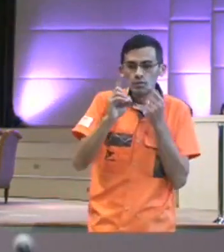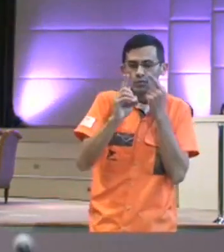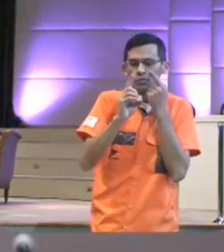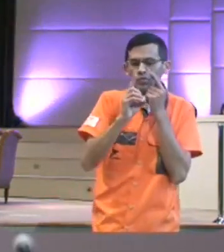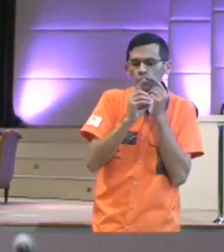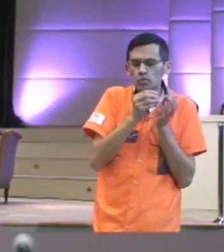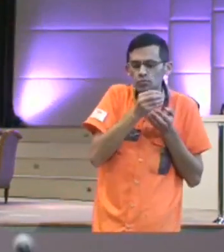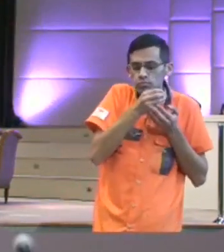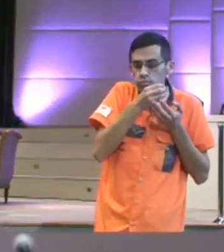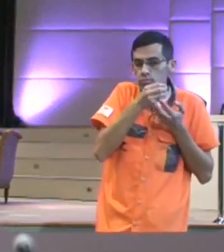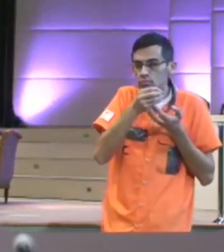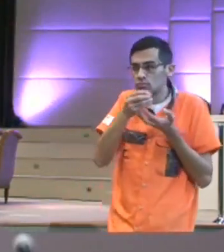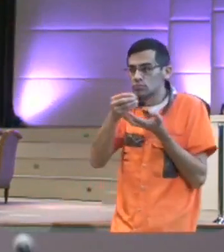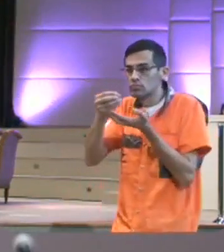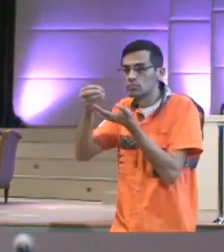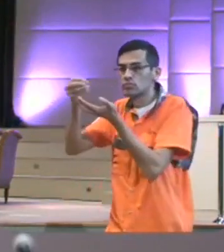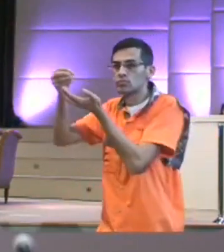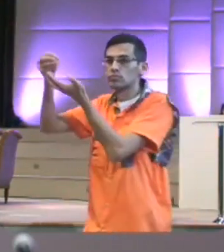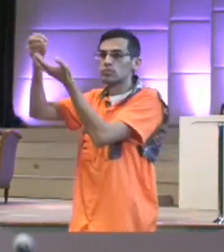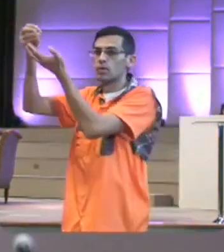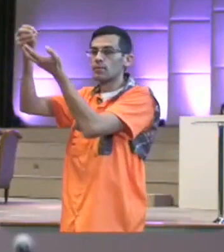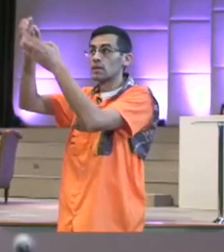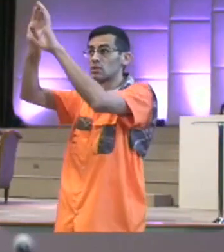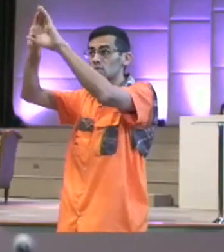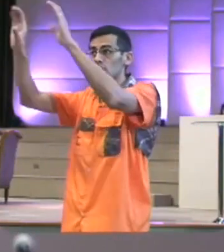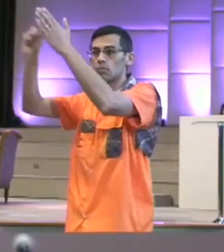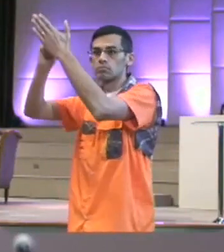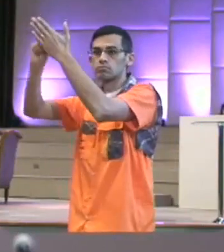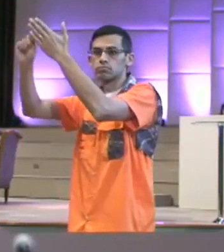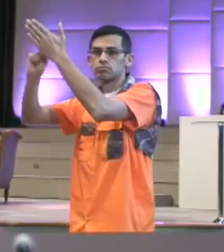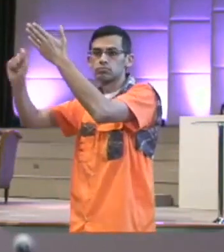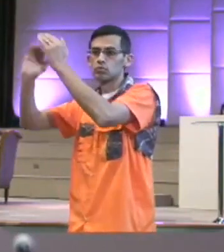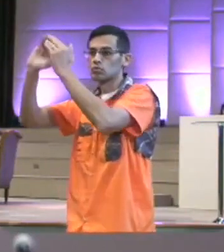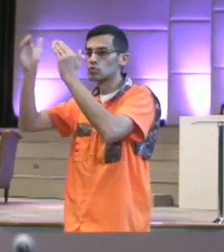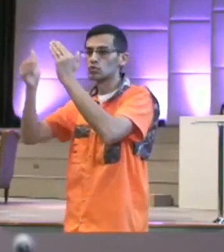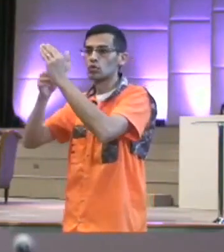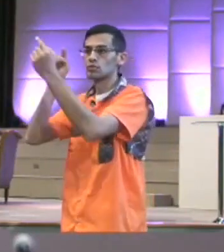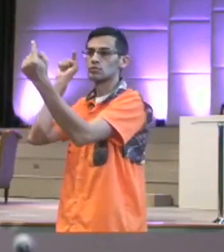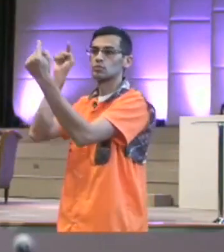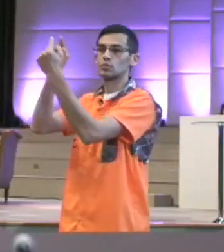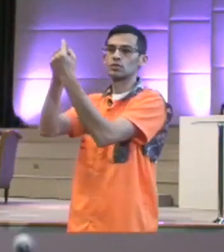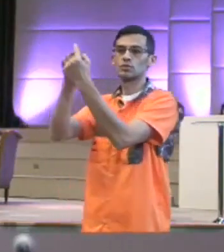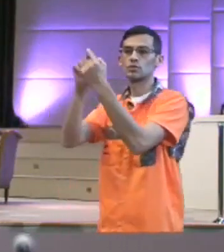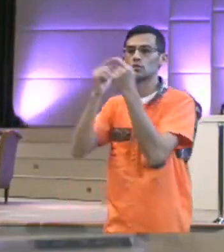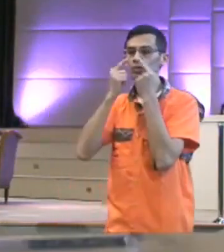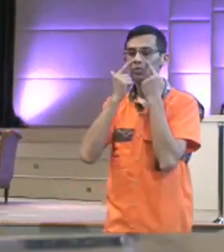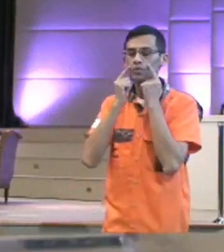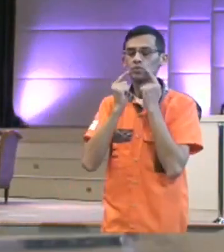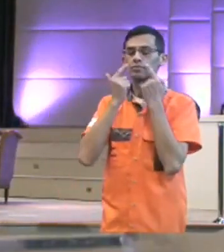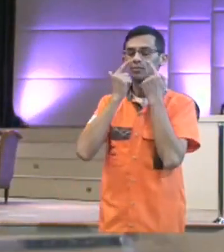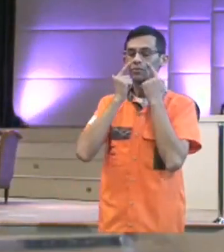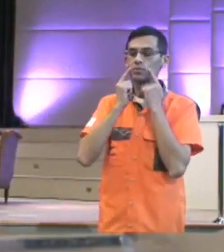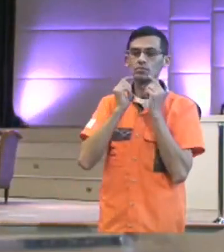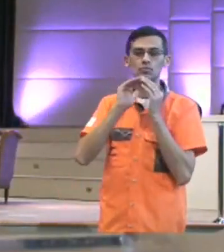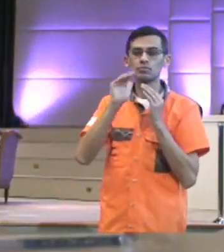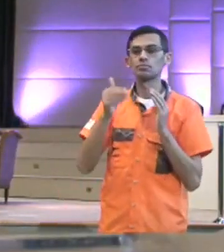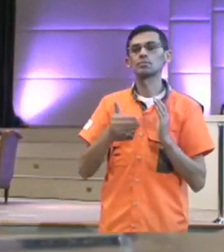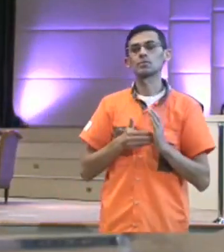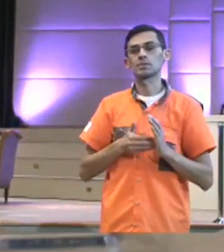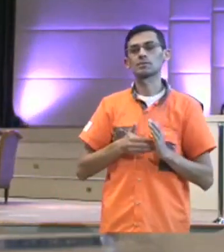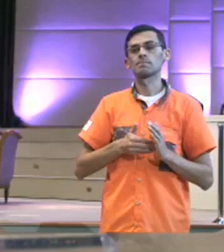suas lágrimas e anotou no livro dele a razão delas.